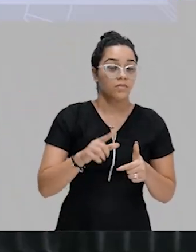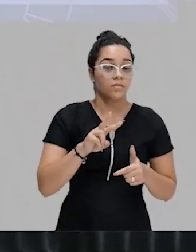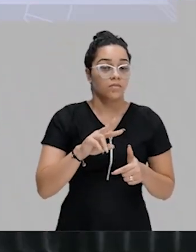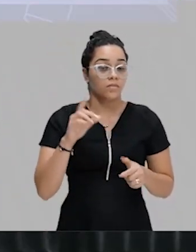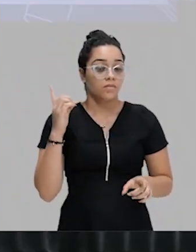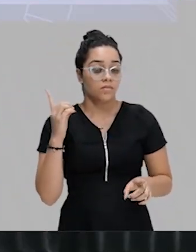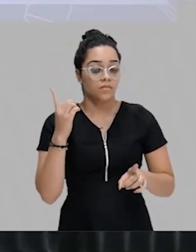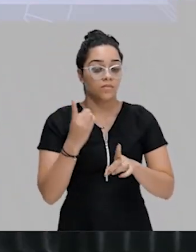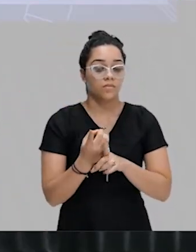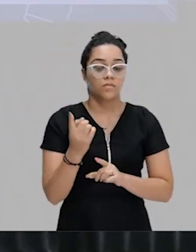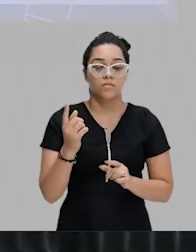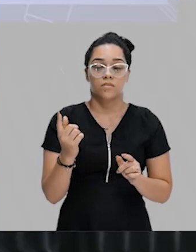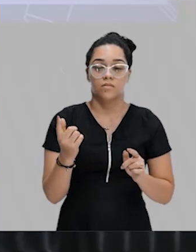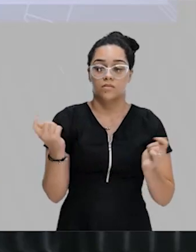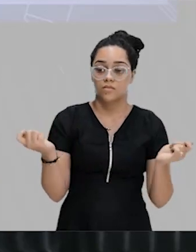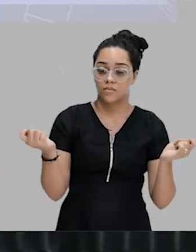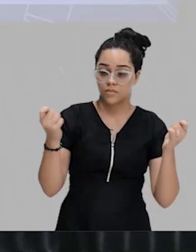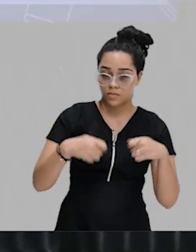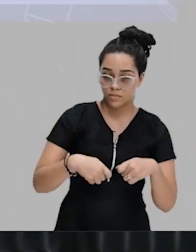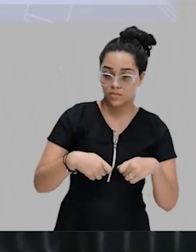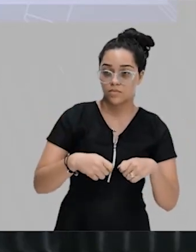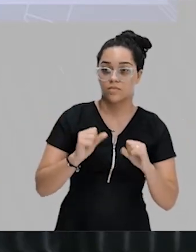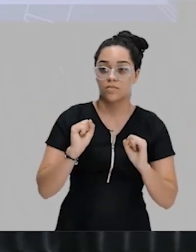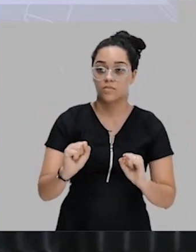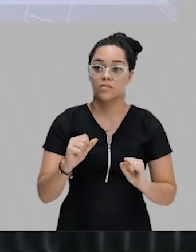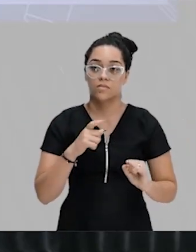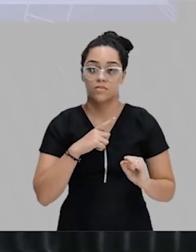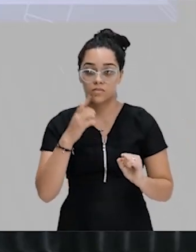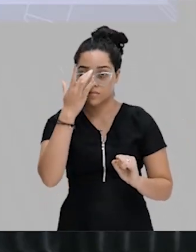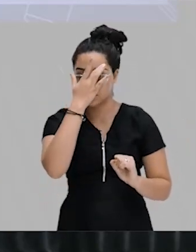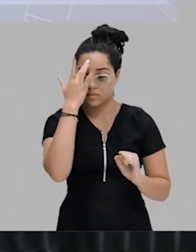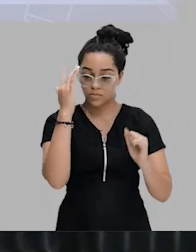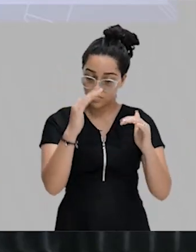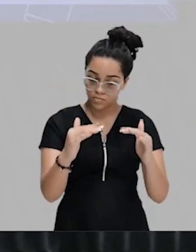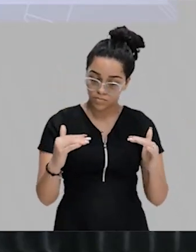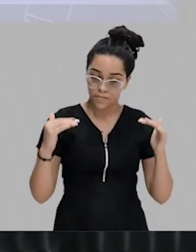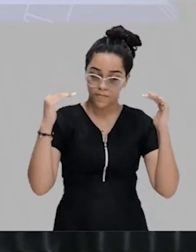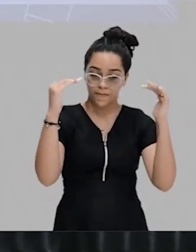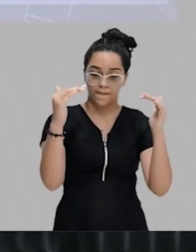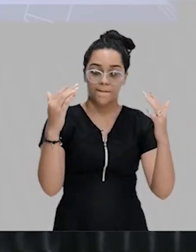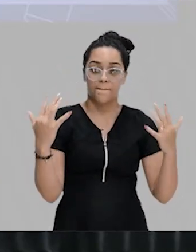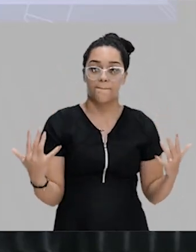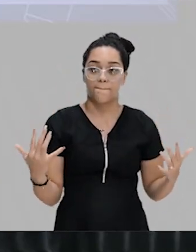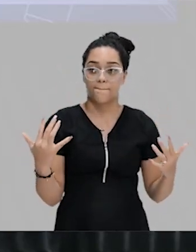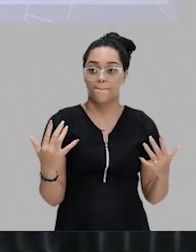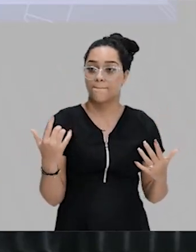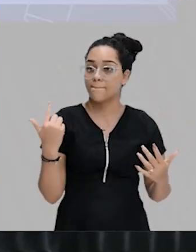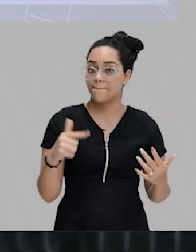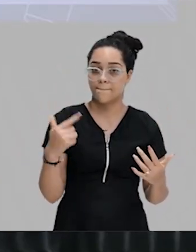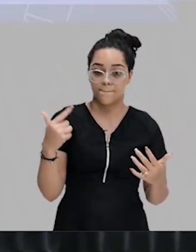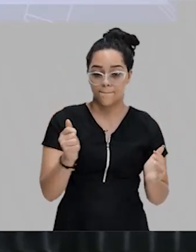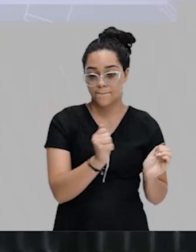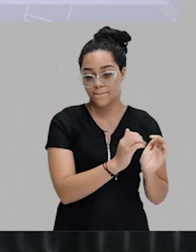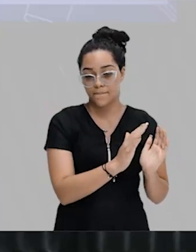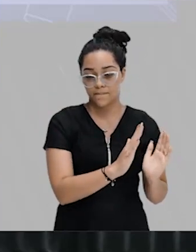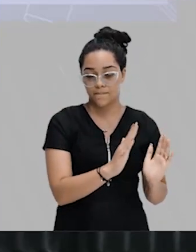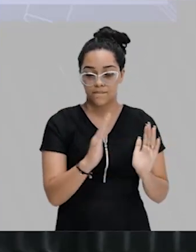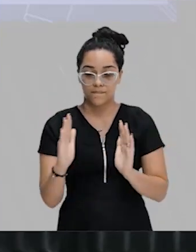encontrar possibilidades para se tornar um soberano, o que ele não foi durante a Idade